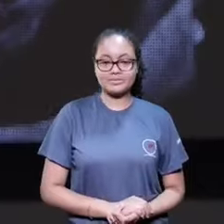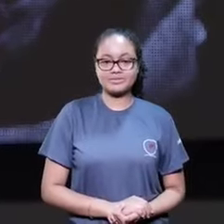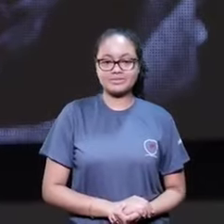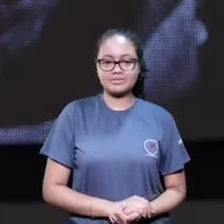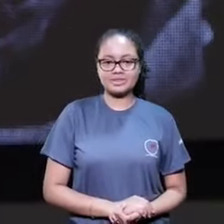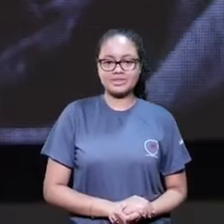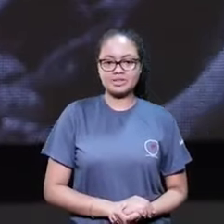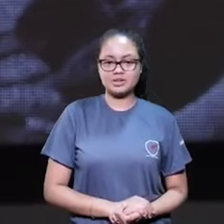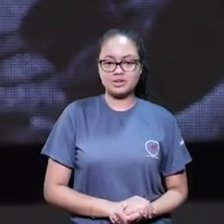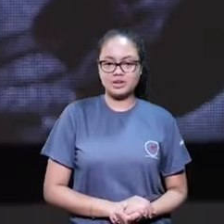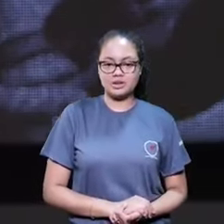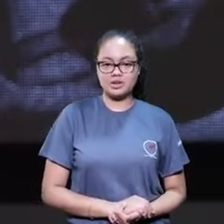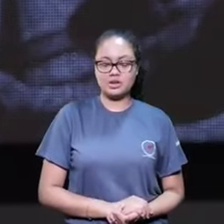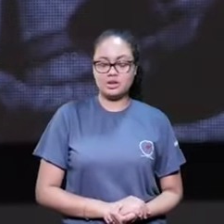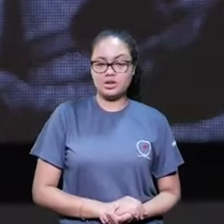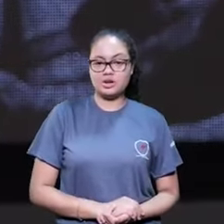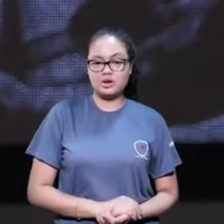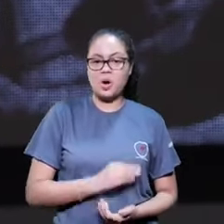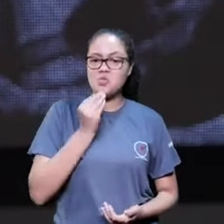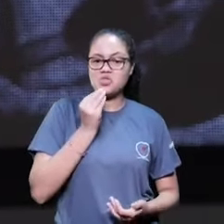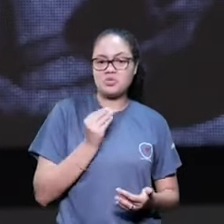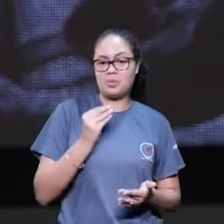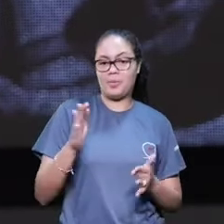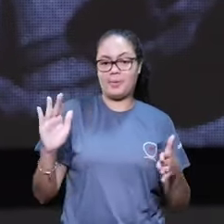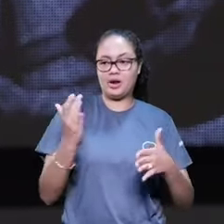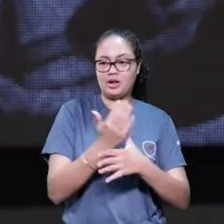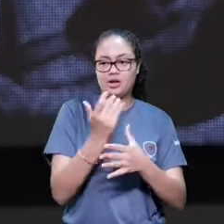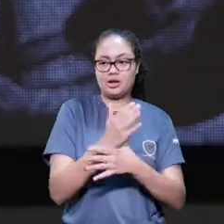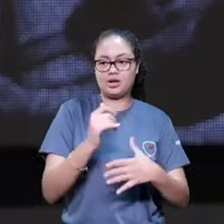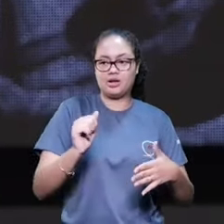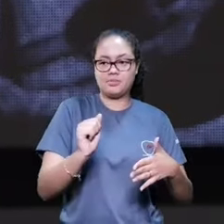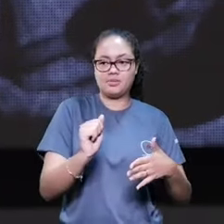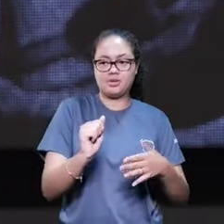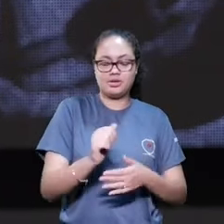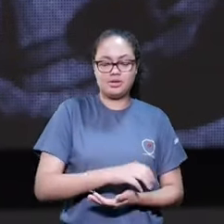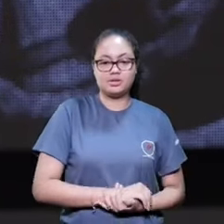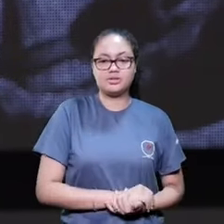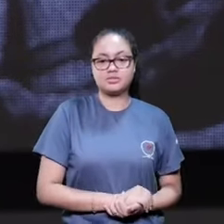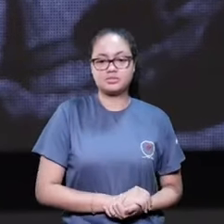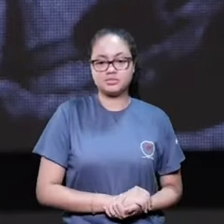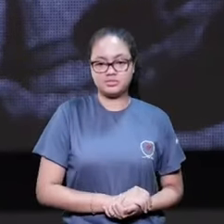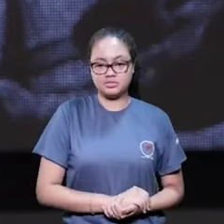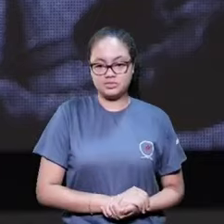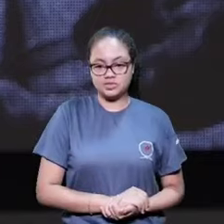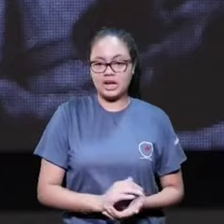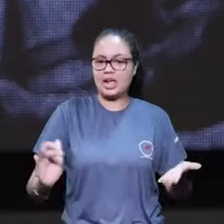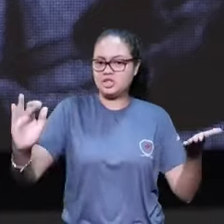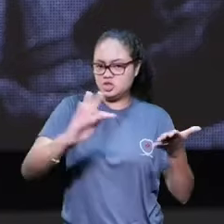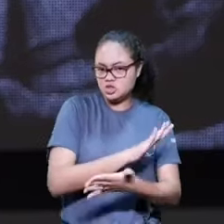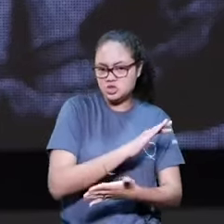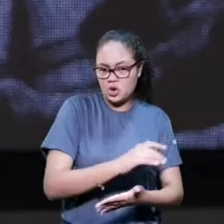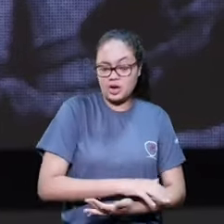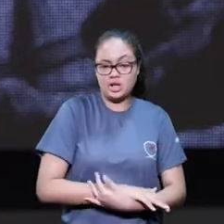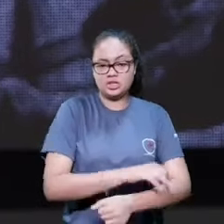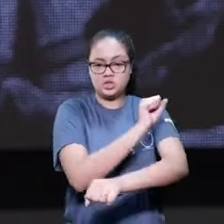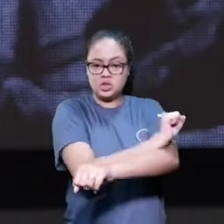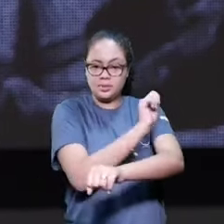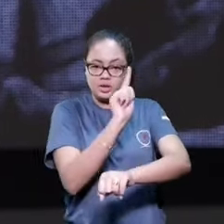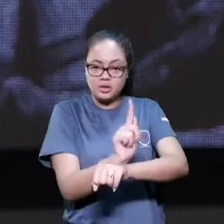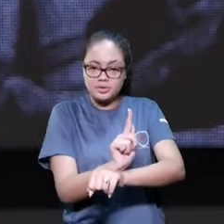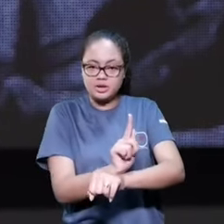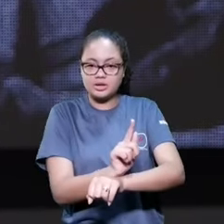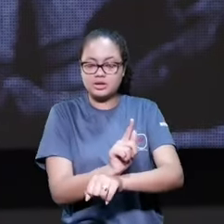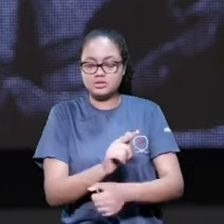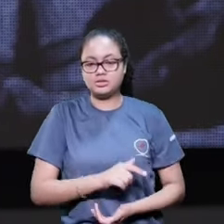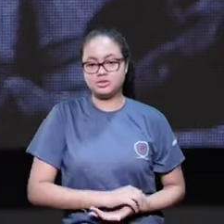Qual é o critério para destruir a cidade? Não ter justo. O critério de Deus era esse. Abraão, tem justo? Não. Destrói. Tem justo? Tem. Não